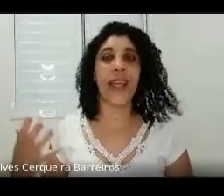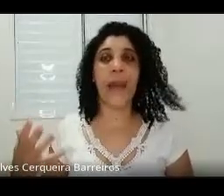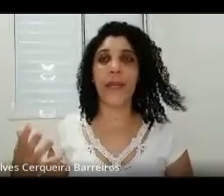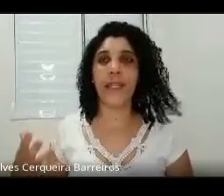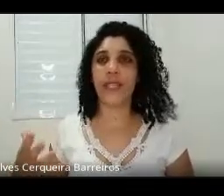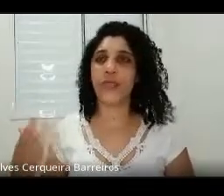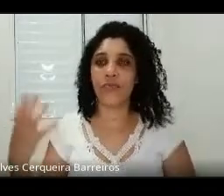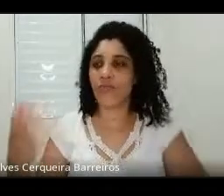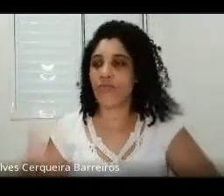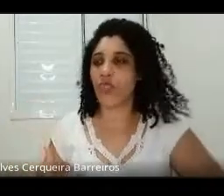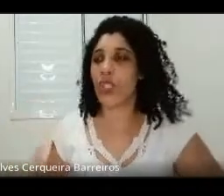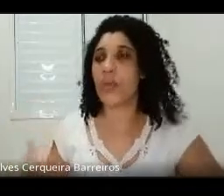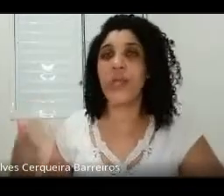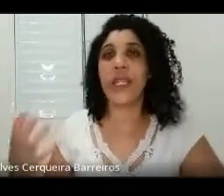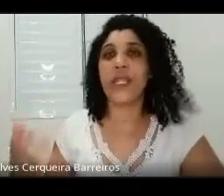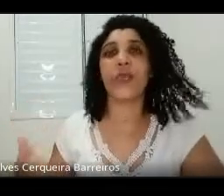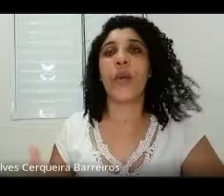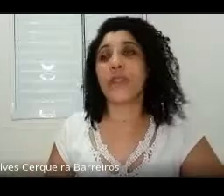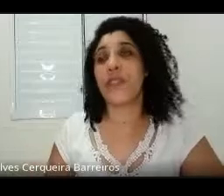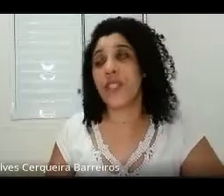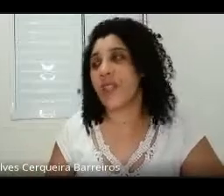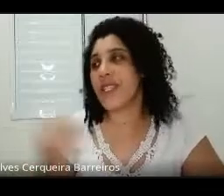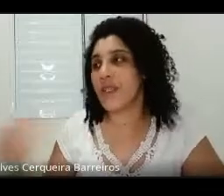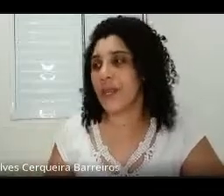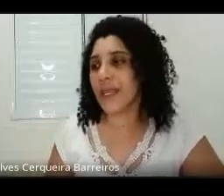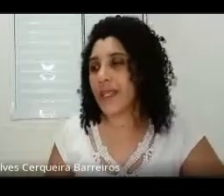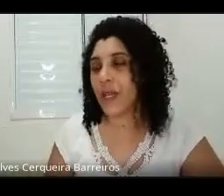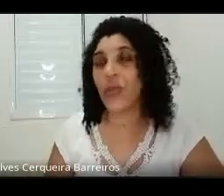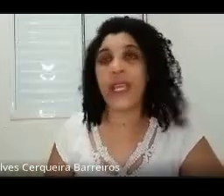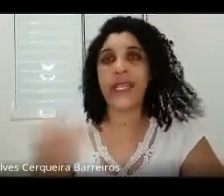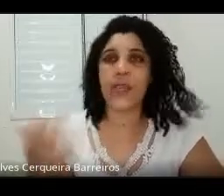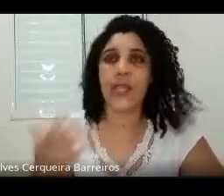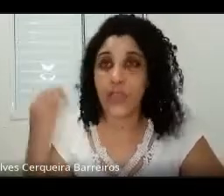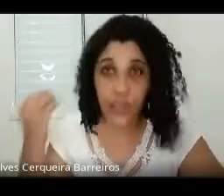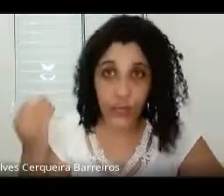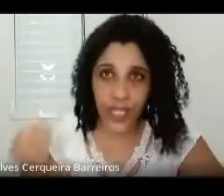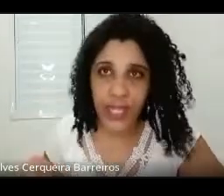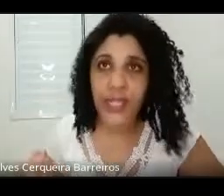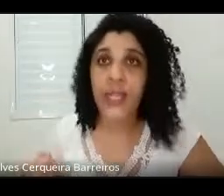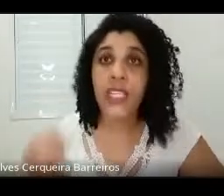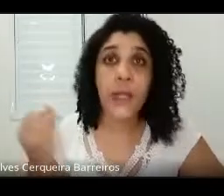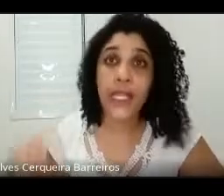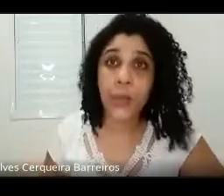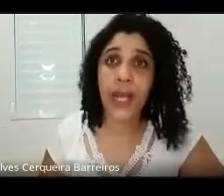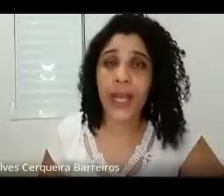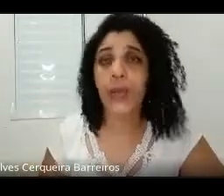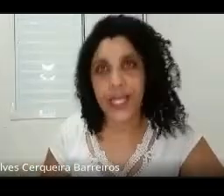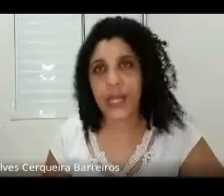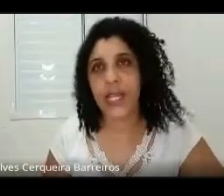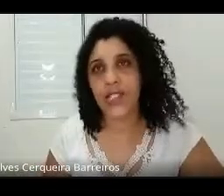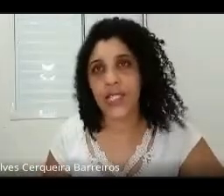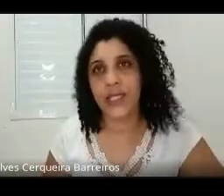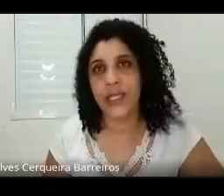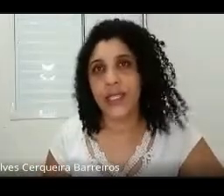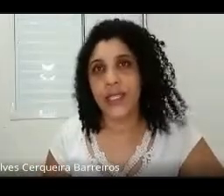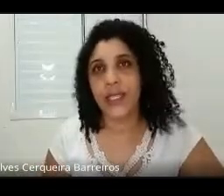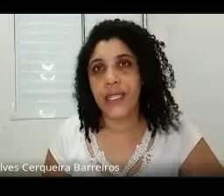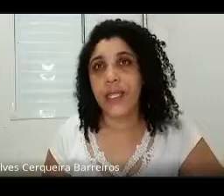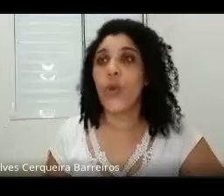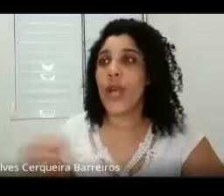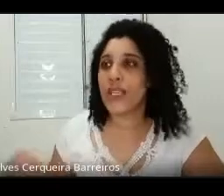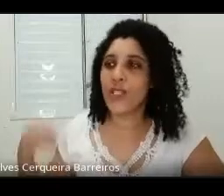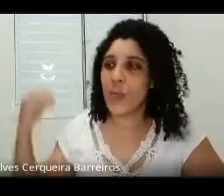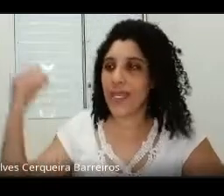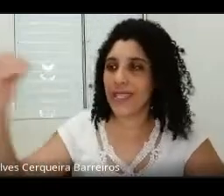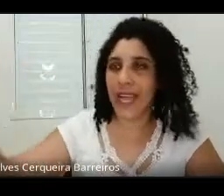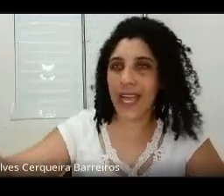vai aprendendo justamente de maneira natural. Por exemplo, você não fica dizendo para a criança o que é saudade, você não fica explicando para ela o que é saudade, né?